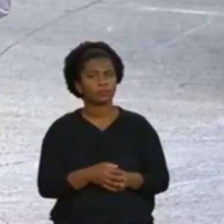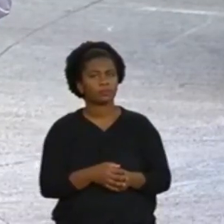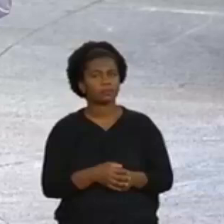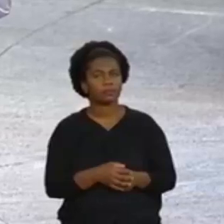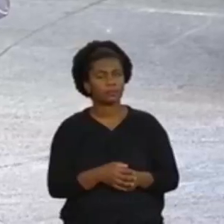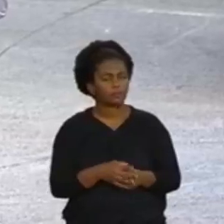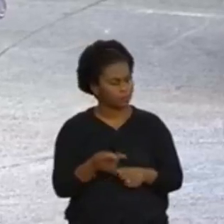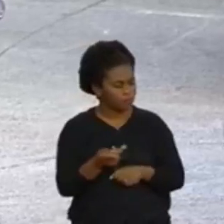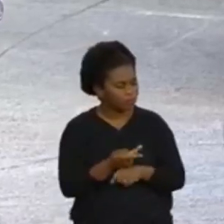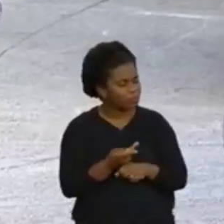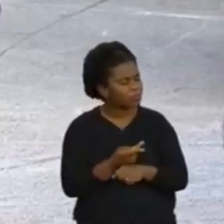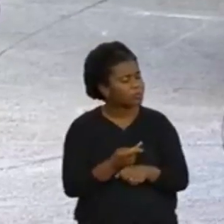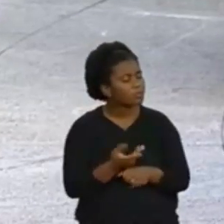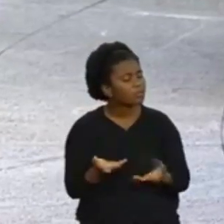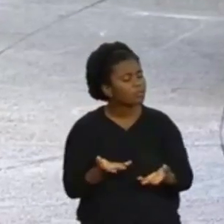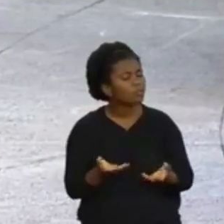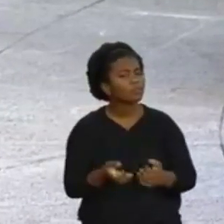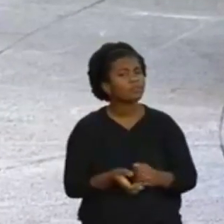Procurou aí agora?